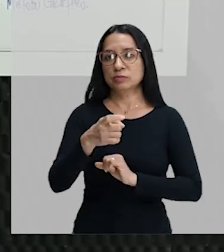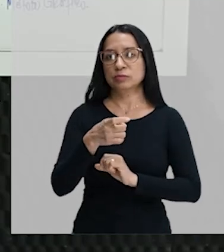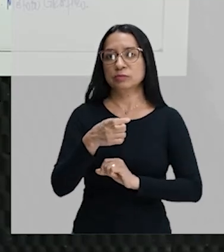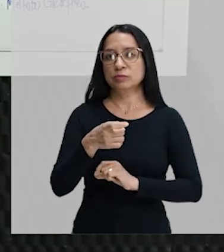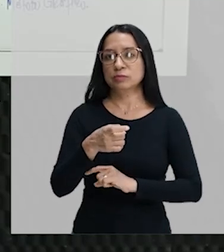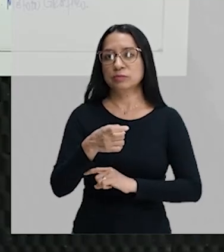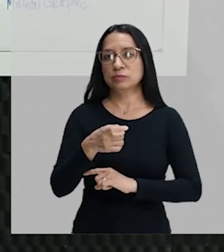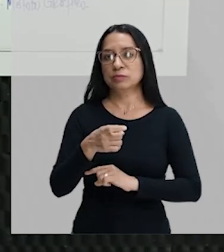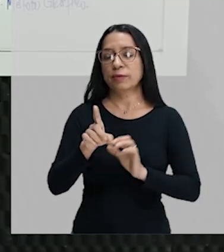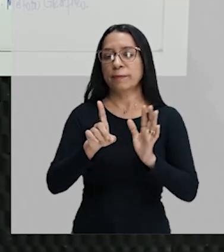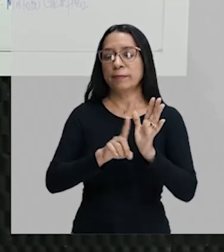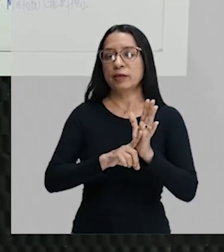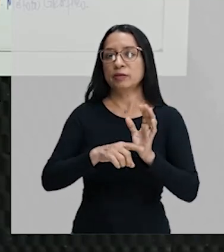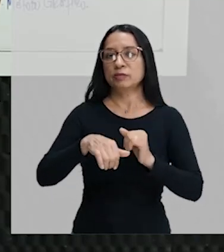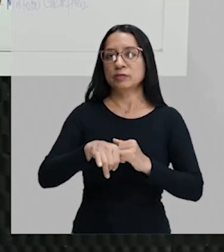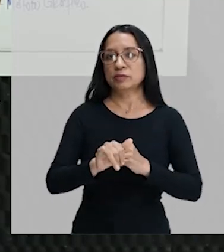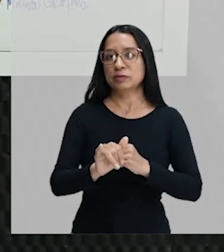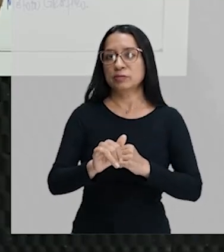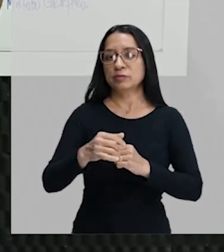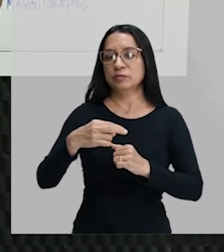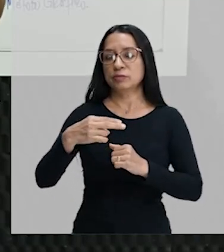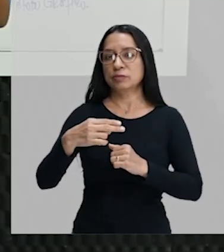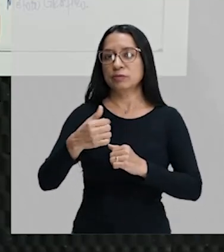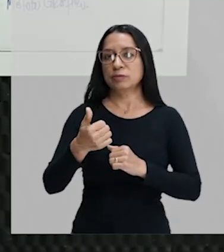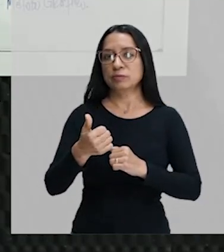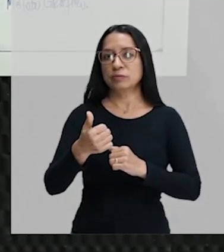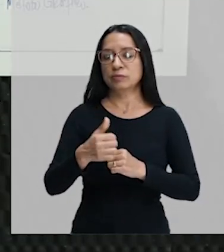x menos y igual a 1.